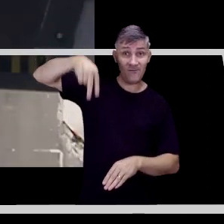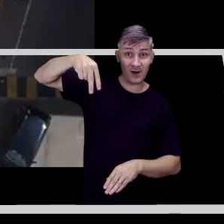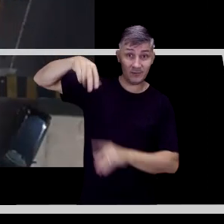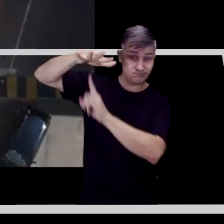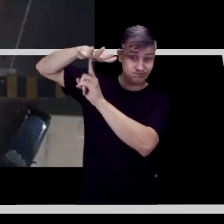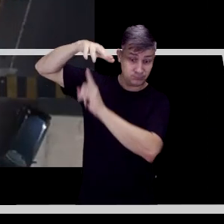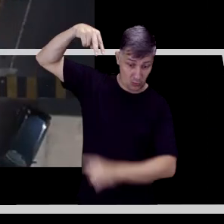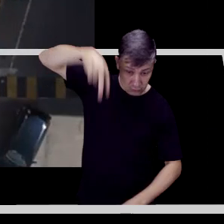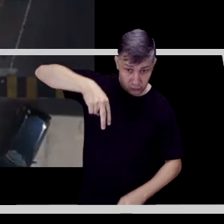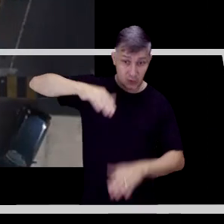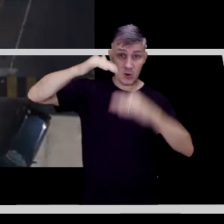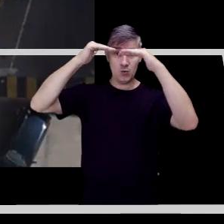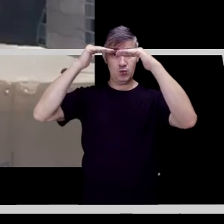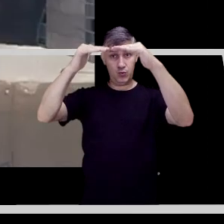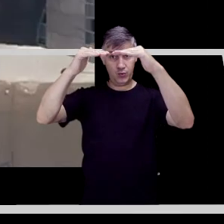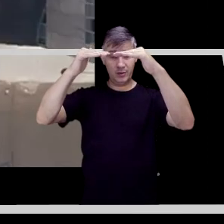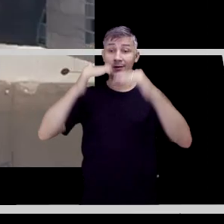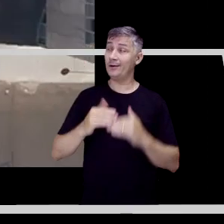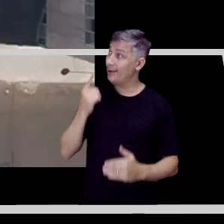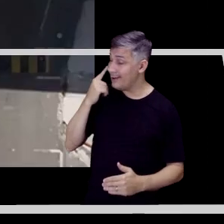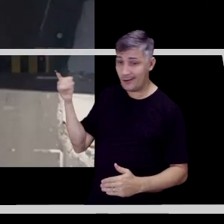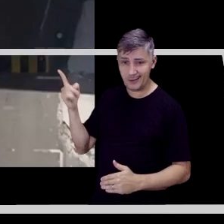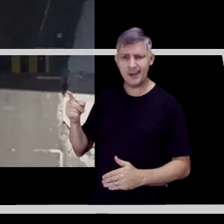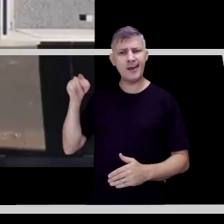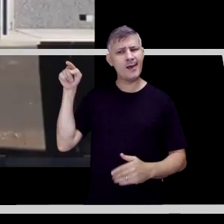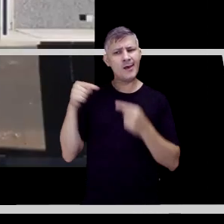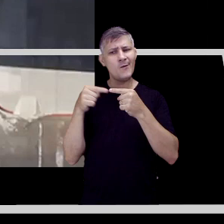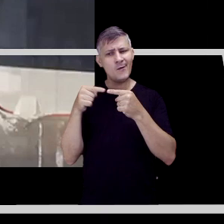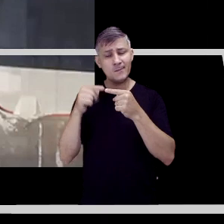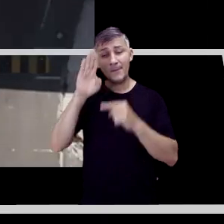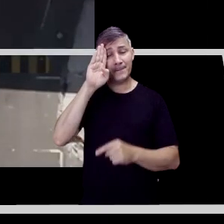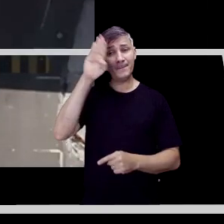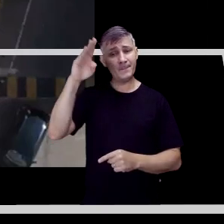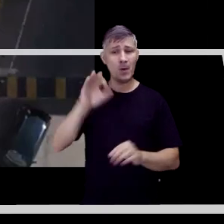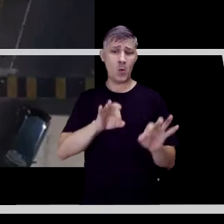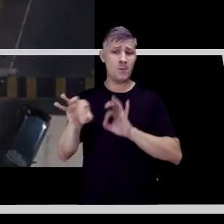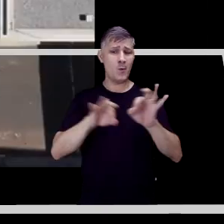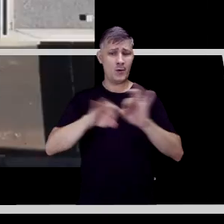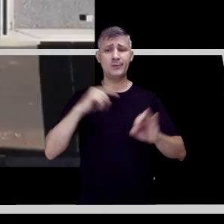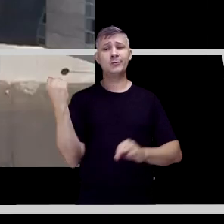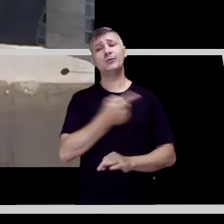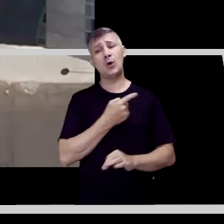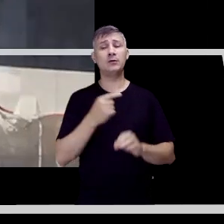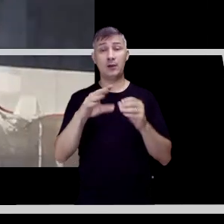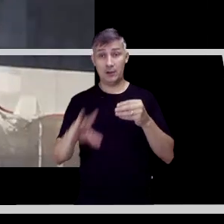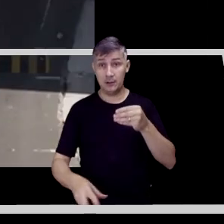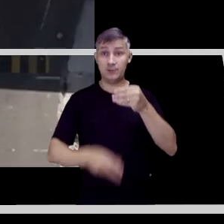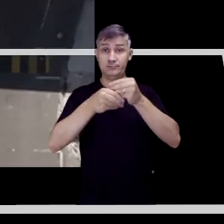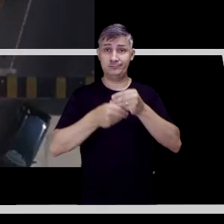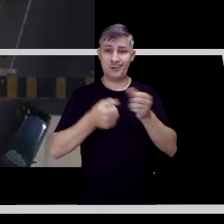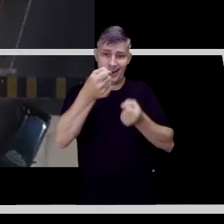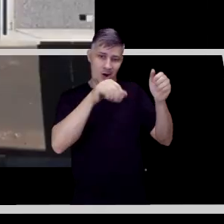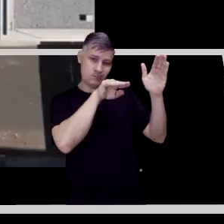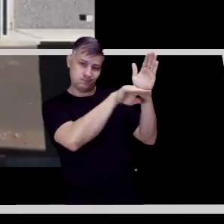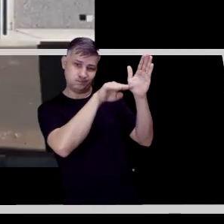Aqui a gente vê uma aproximação dessa cobertura que depois eu vou mostrar, é um desses principais programas assim que a gente adicionou a